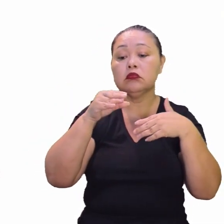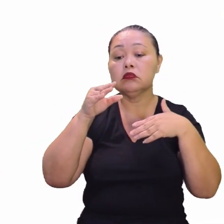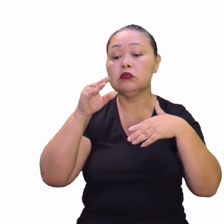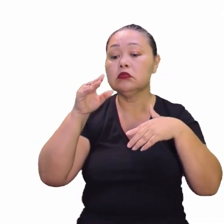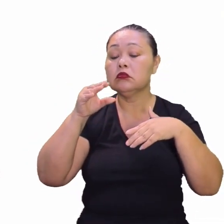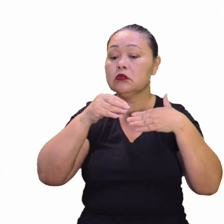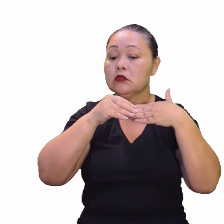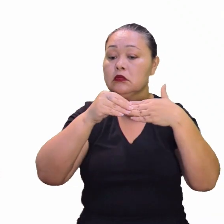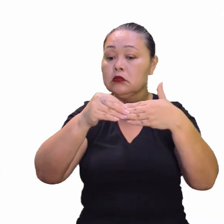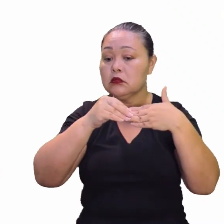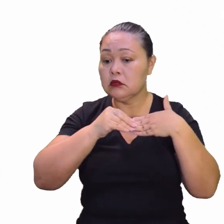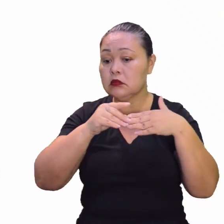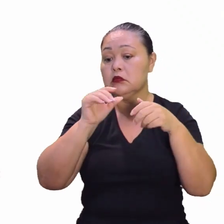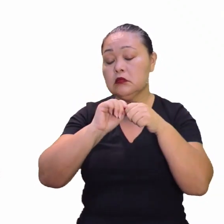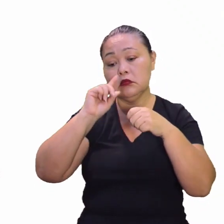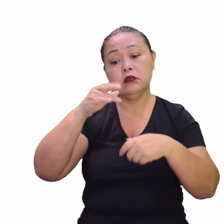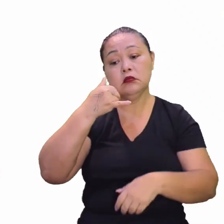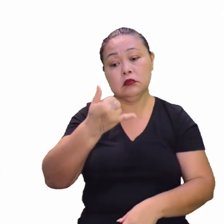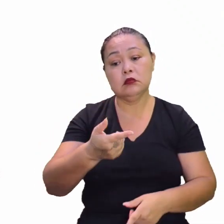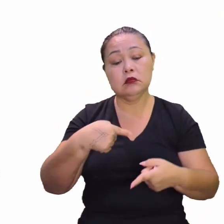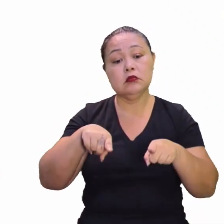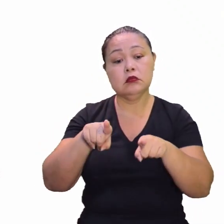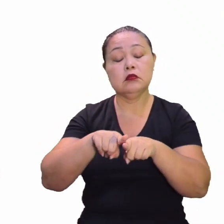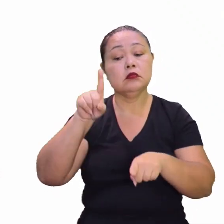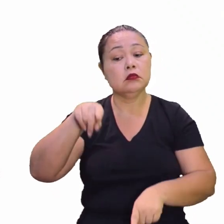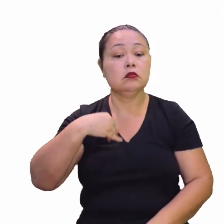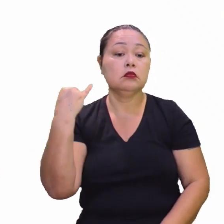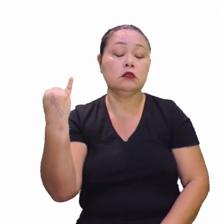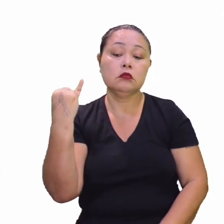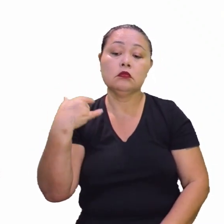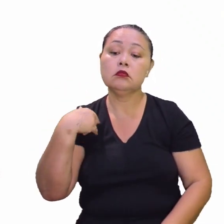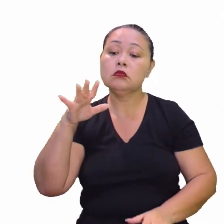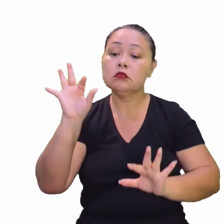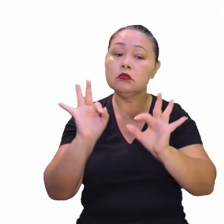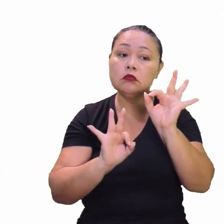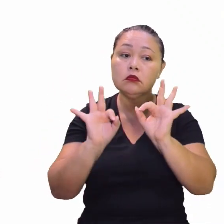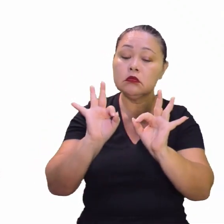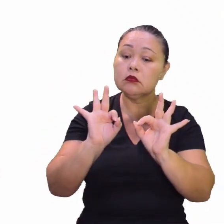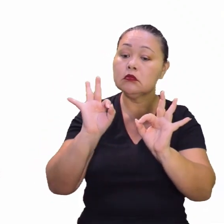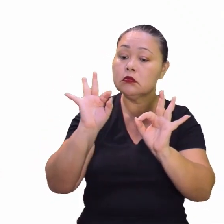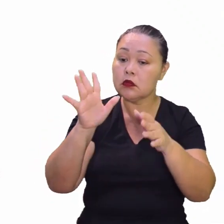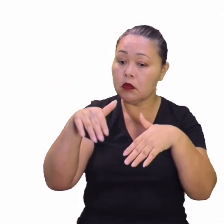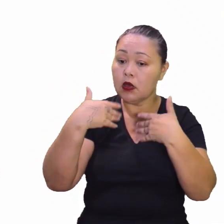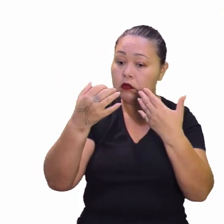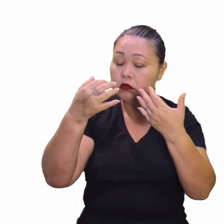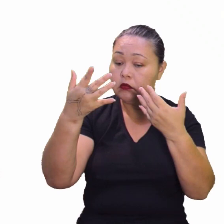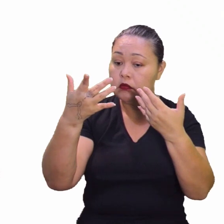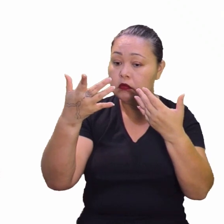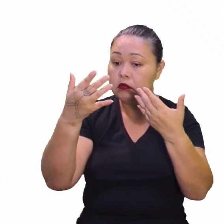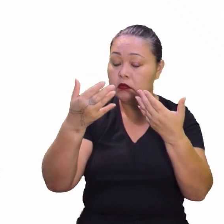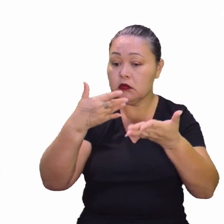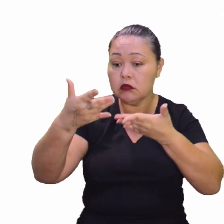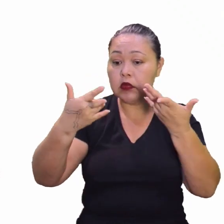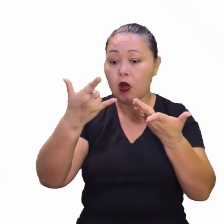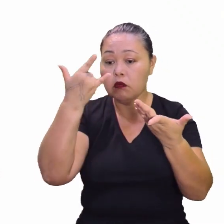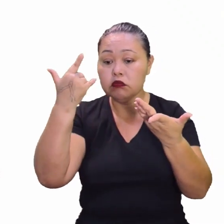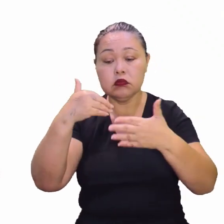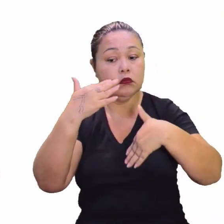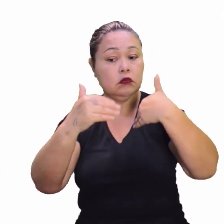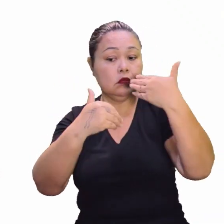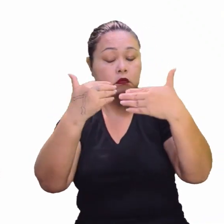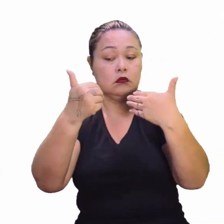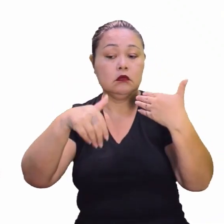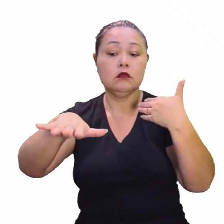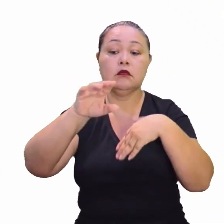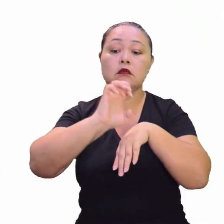e de energia é muito importante para o Estado, porque uma boa estrutura promove o quê? Lucros,